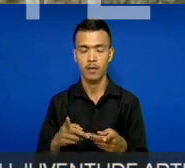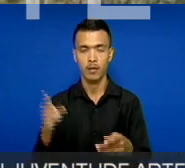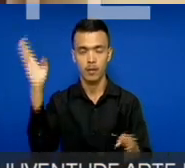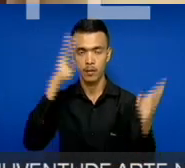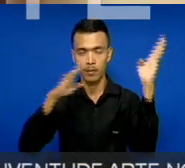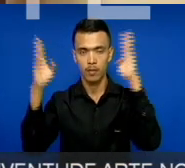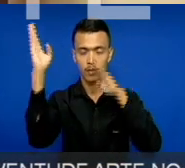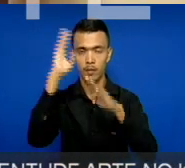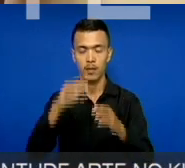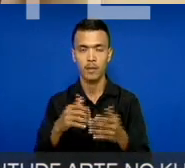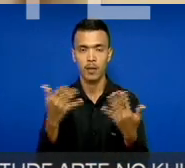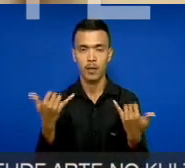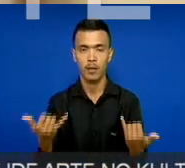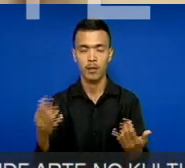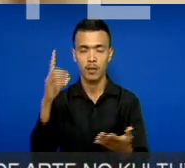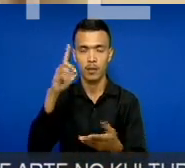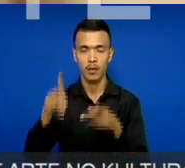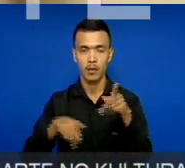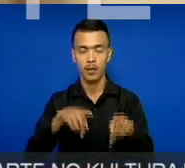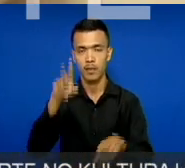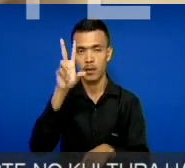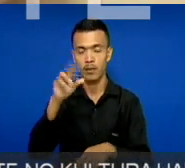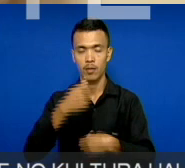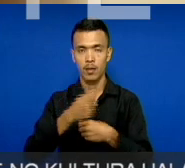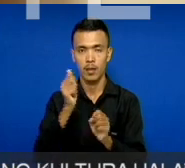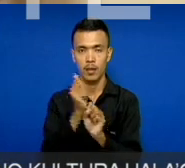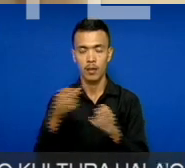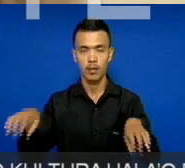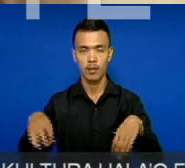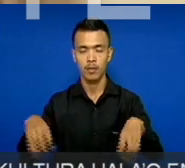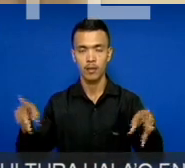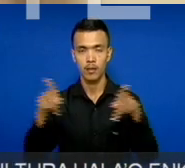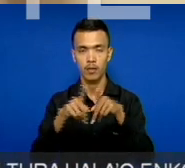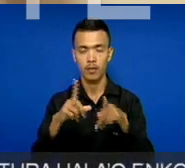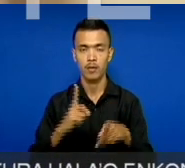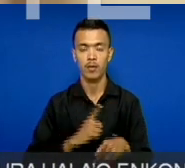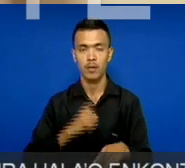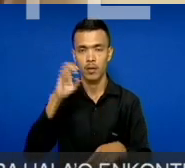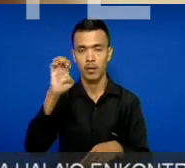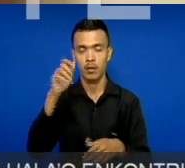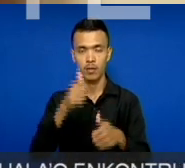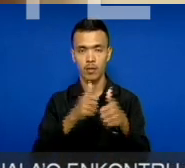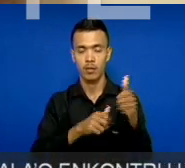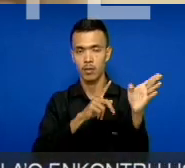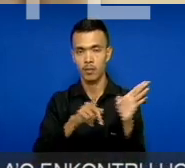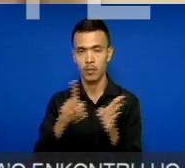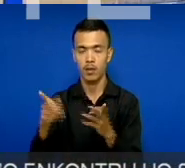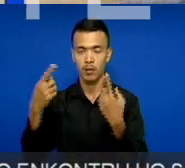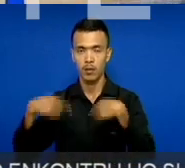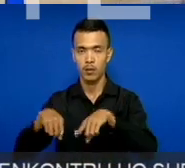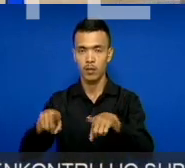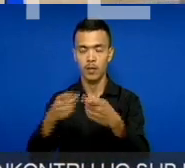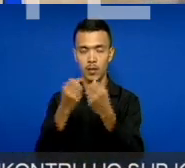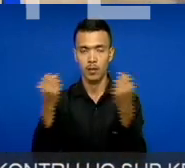hela da da une pessoal na intolu hala ona serviço e reposto administrativo liquidoe no tir plano se tumba e cada